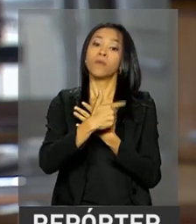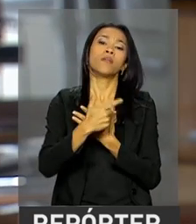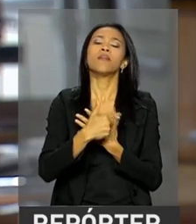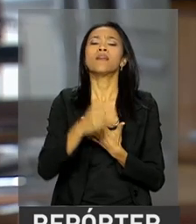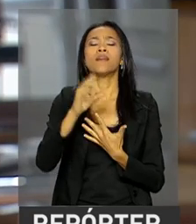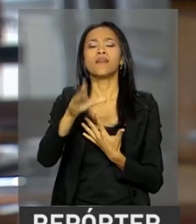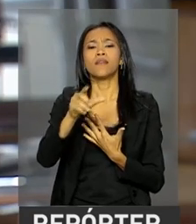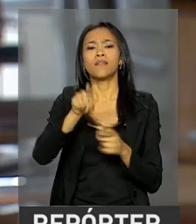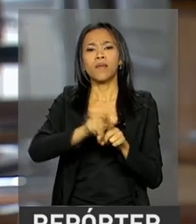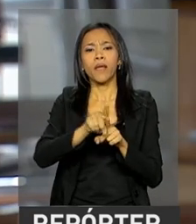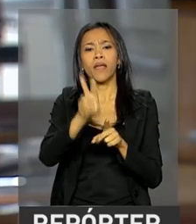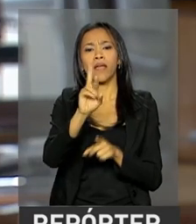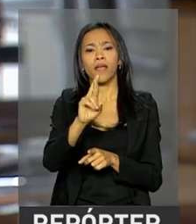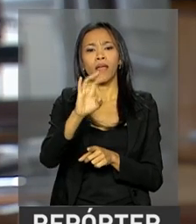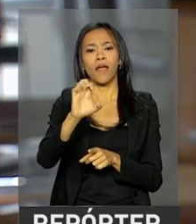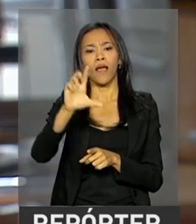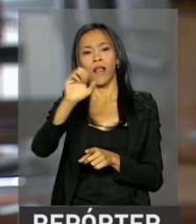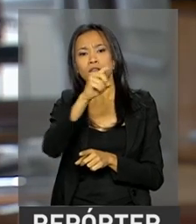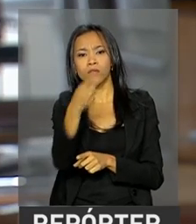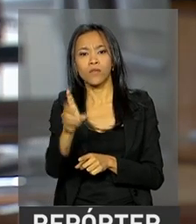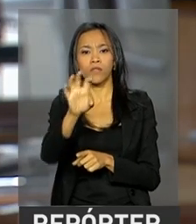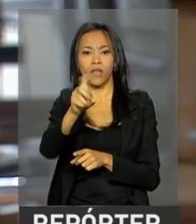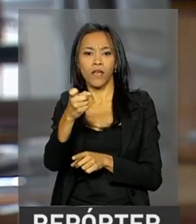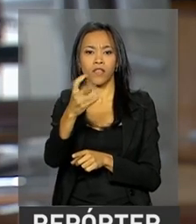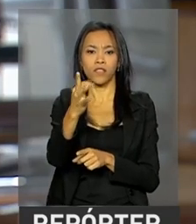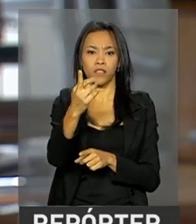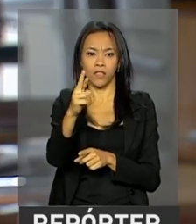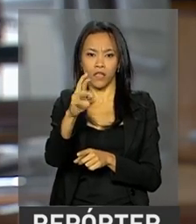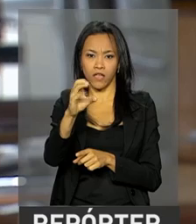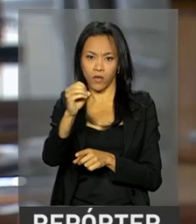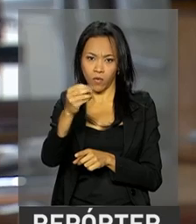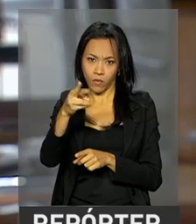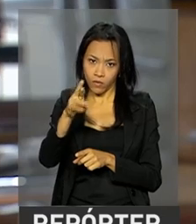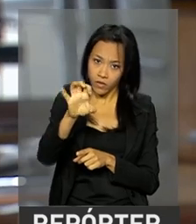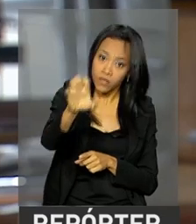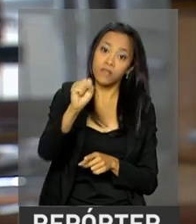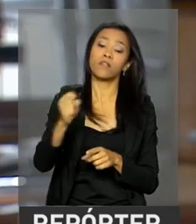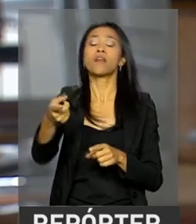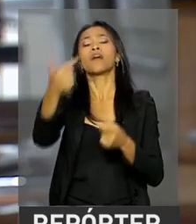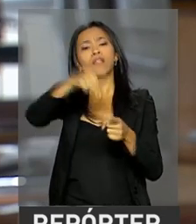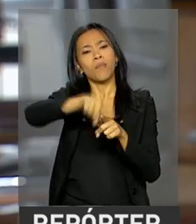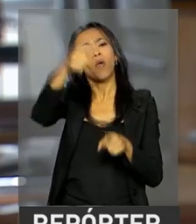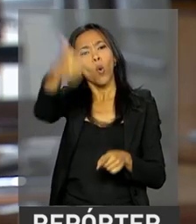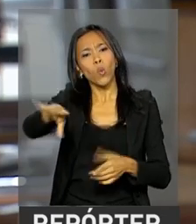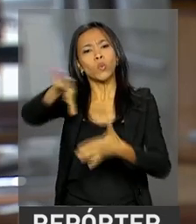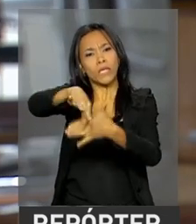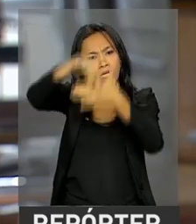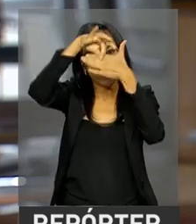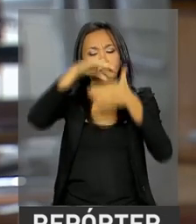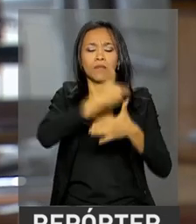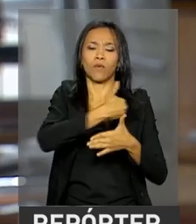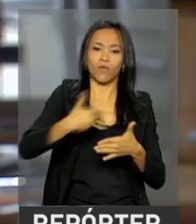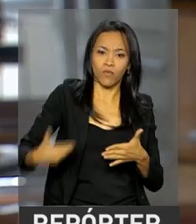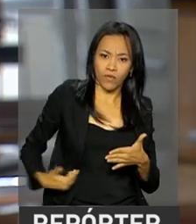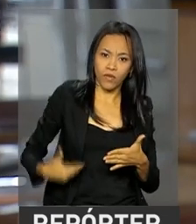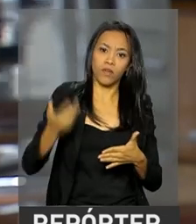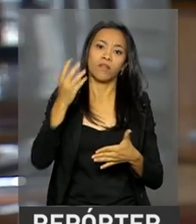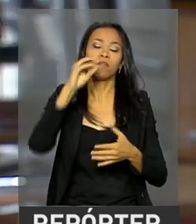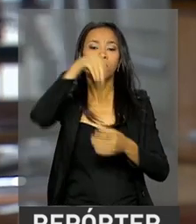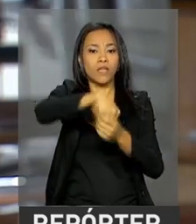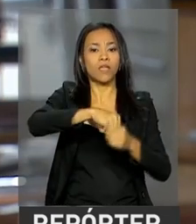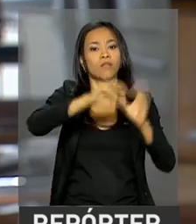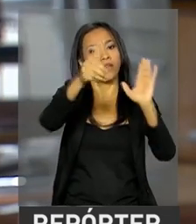além dos líderes do governo no Congresso Nacional, deputado André Moura, o líder do governo na Câmara dos Deputados,